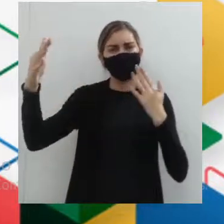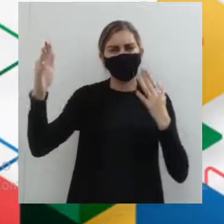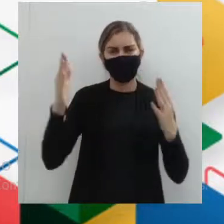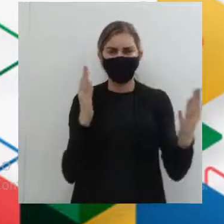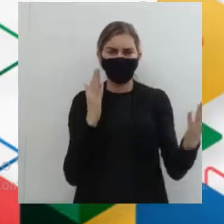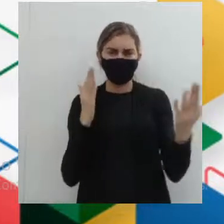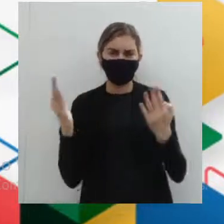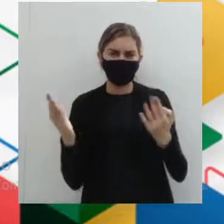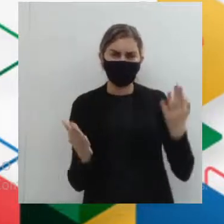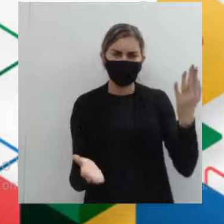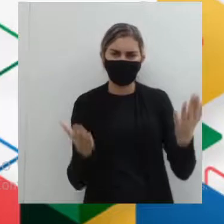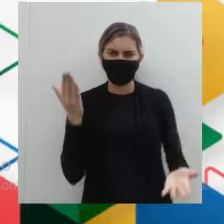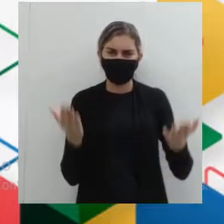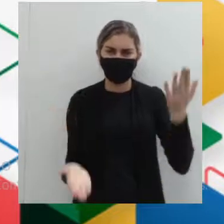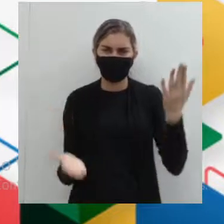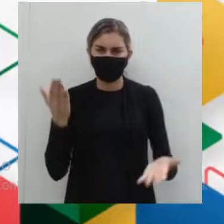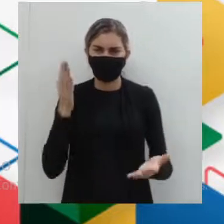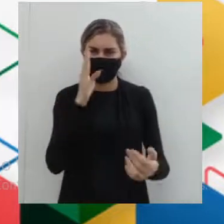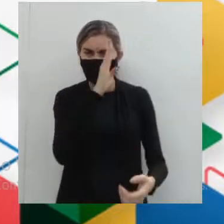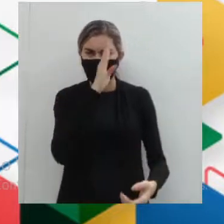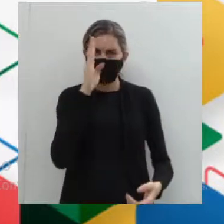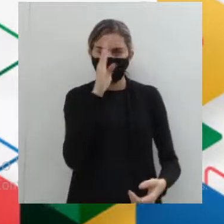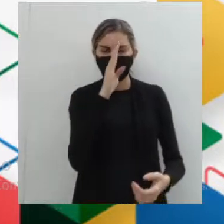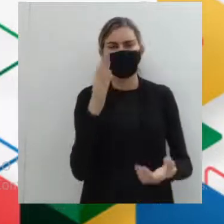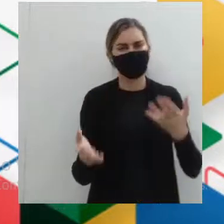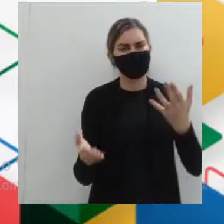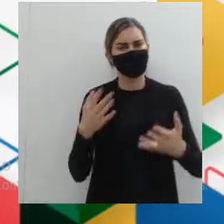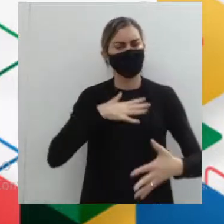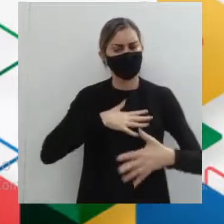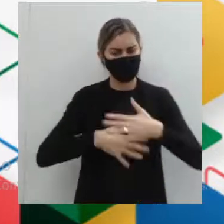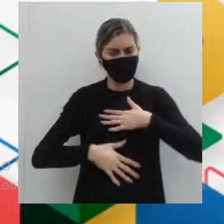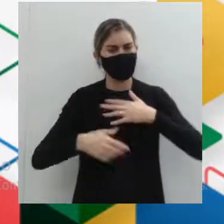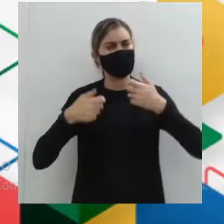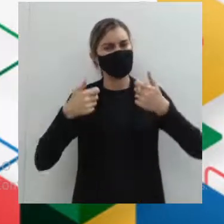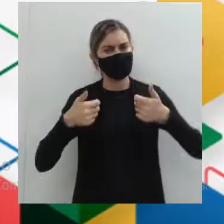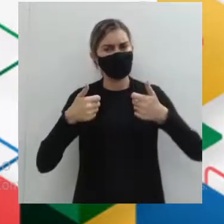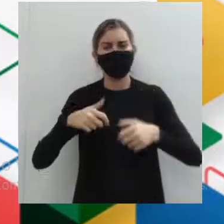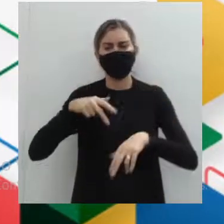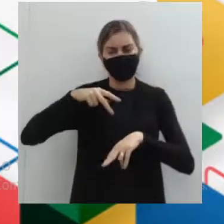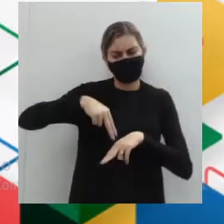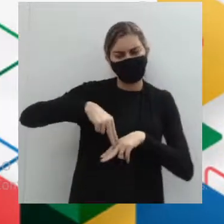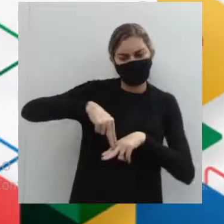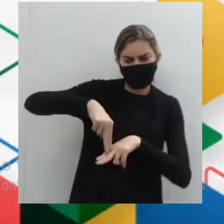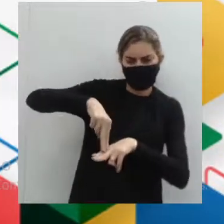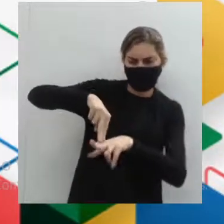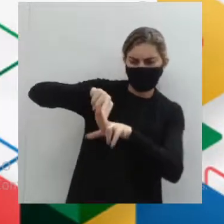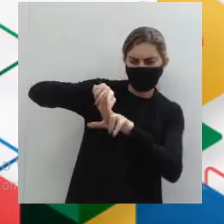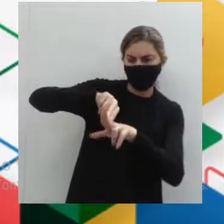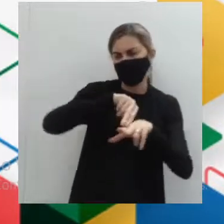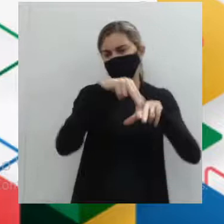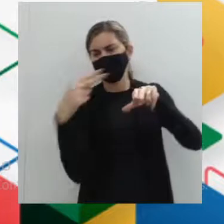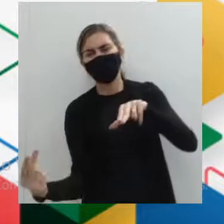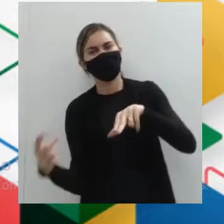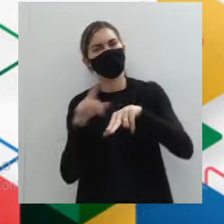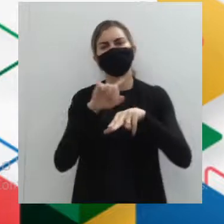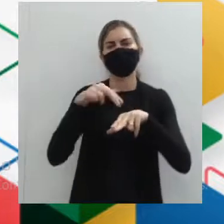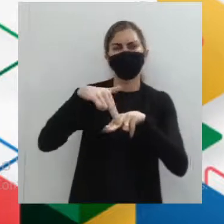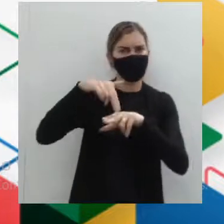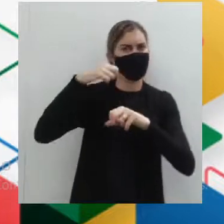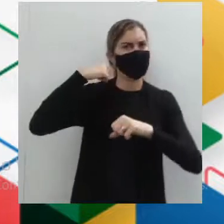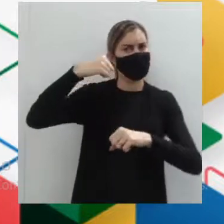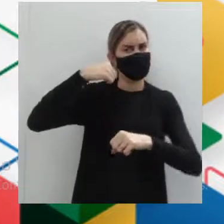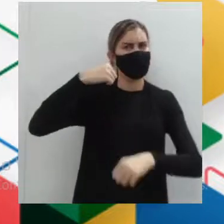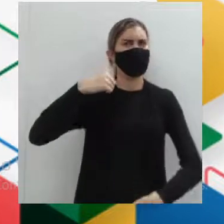equilíbrio que ele tem que fazer, a inclinação, né, do corpo, para poder justamente manter-se equilibrado e não cair. Será que tem